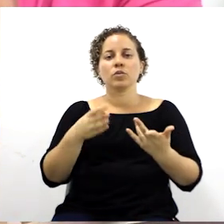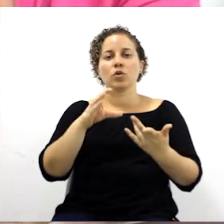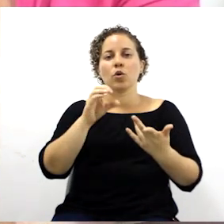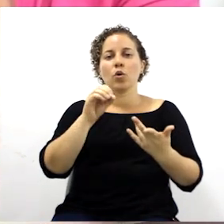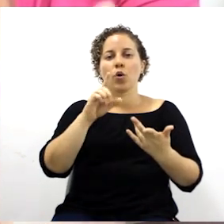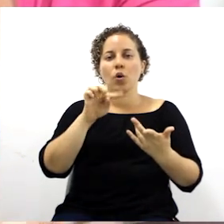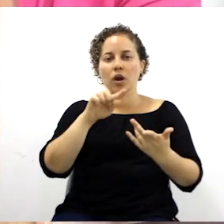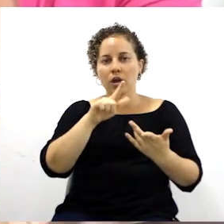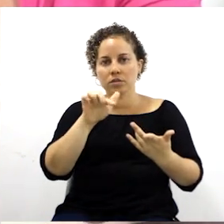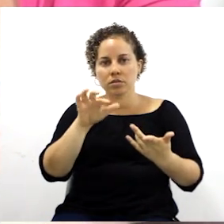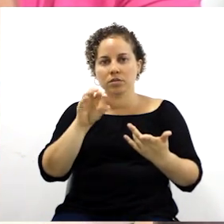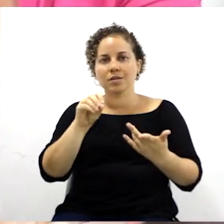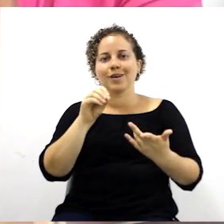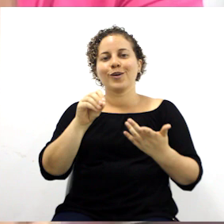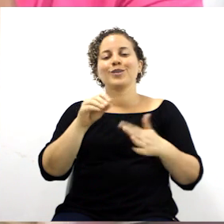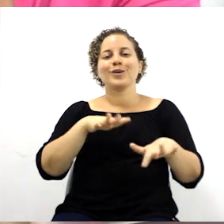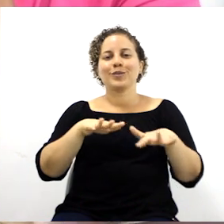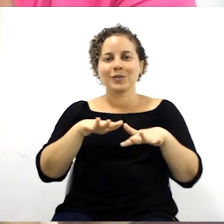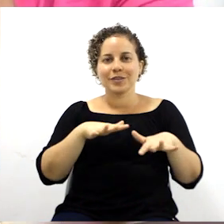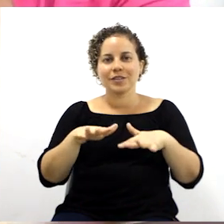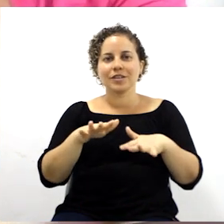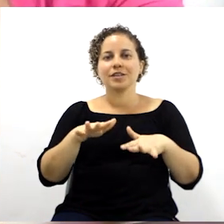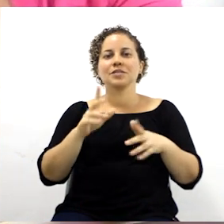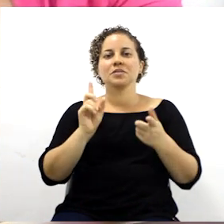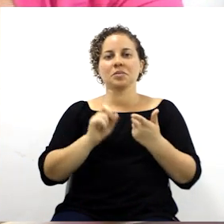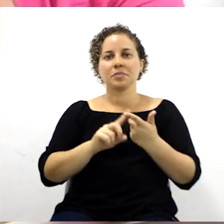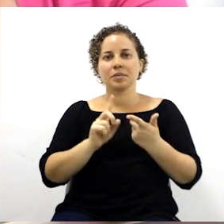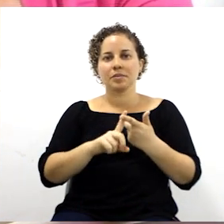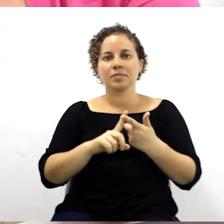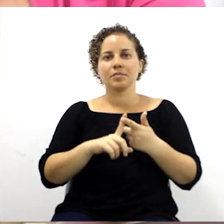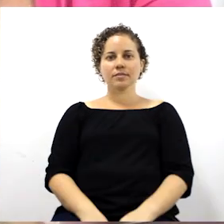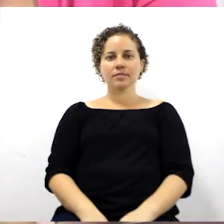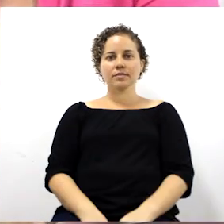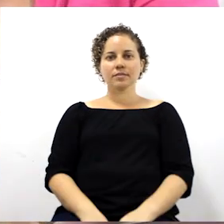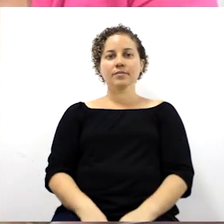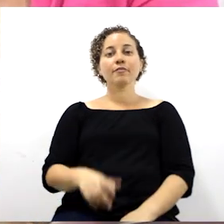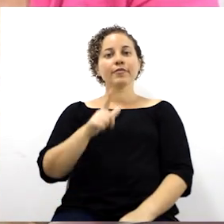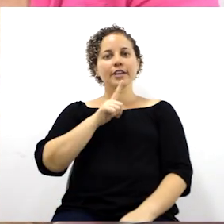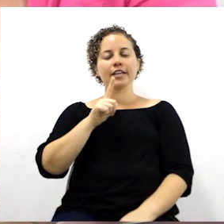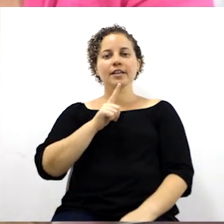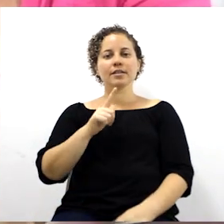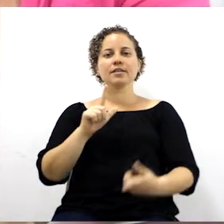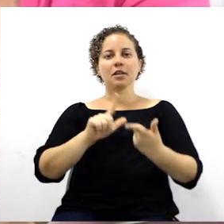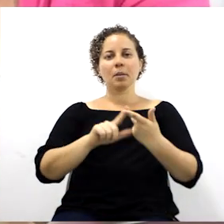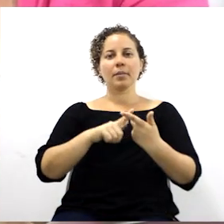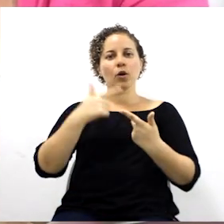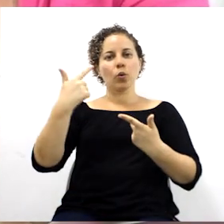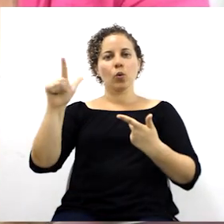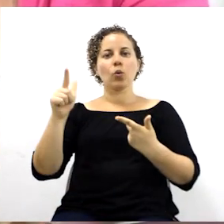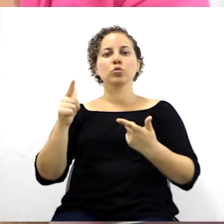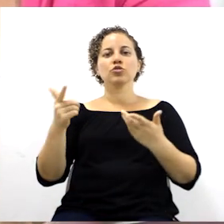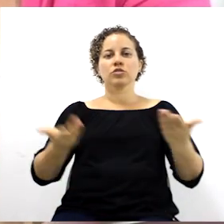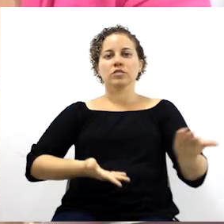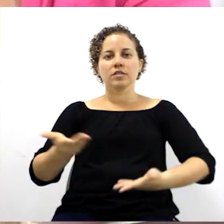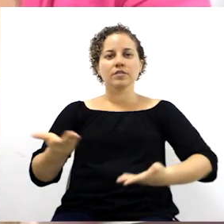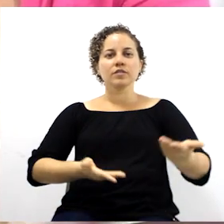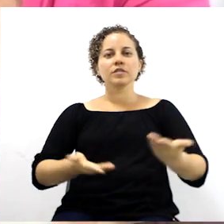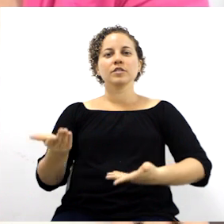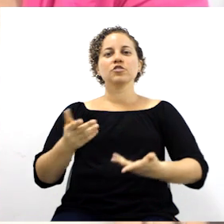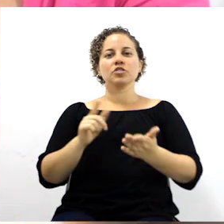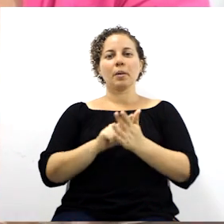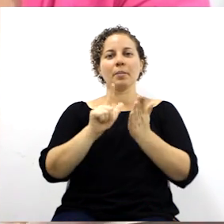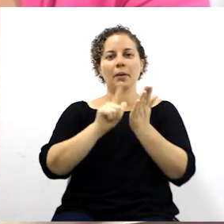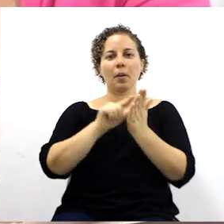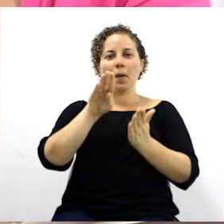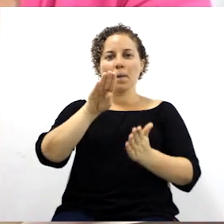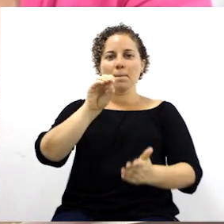coleção tenha uma dinamizada e um maior acesso. Temos também como outro serviço de promoção da educação dos usuários os boletins